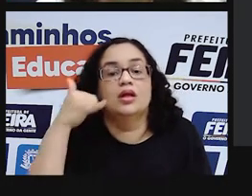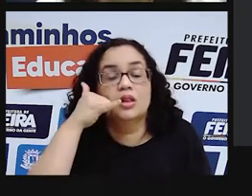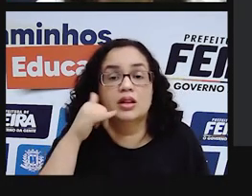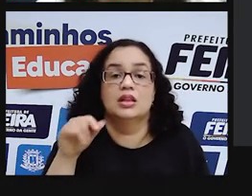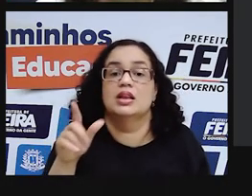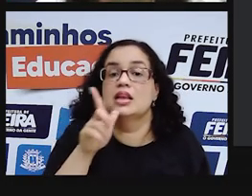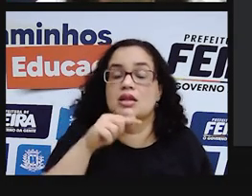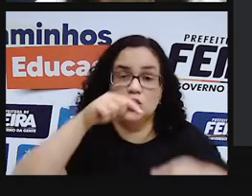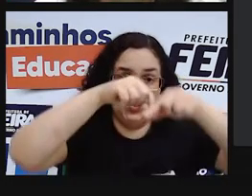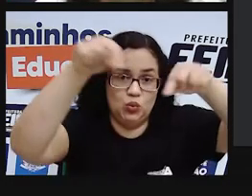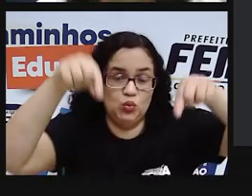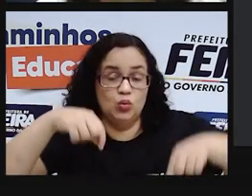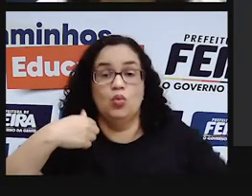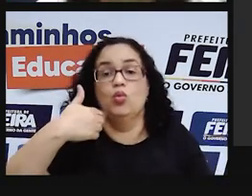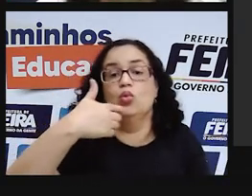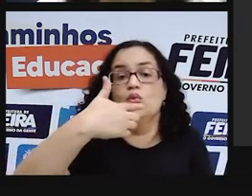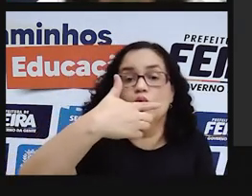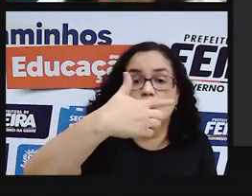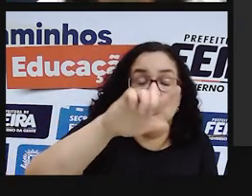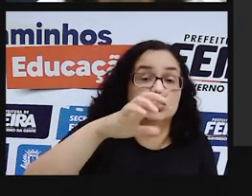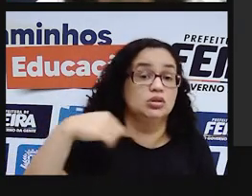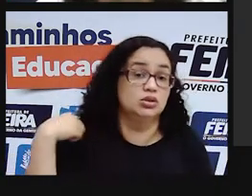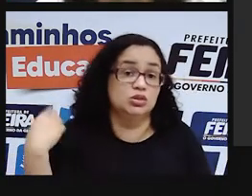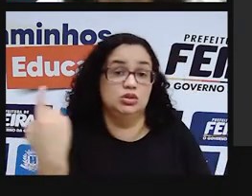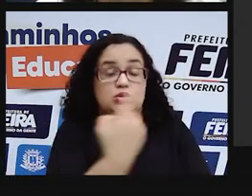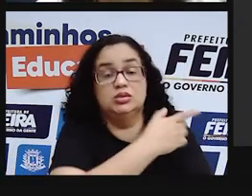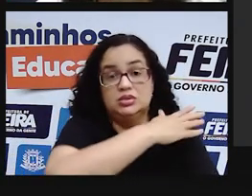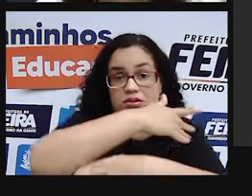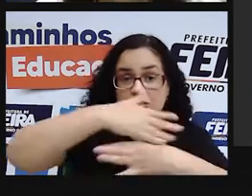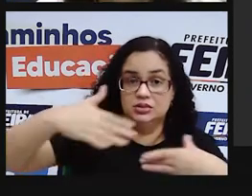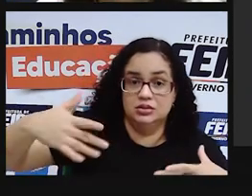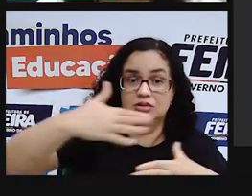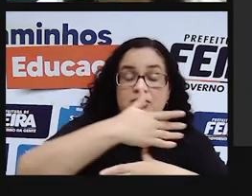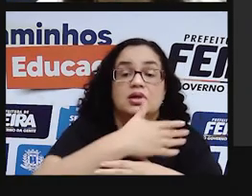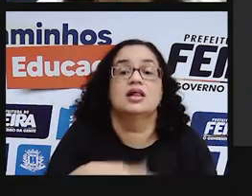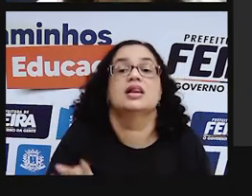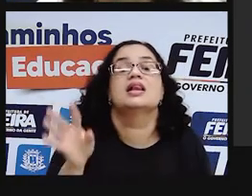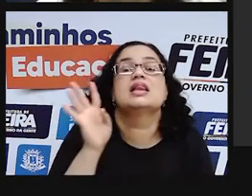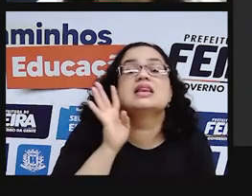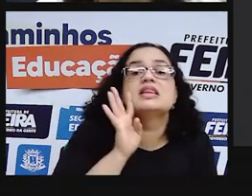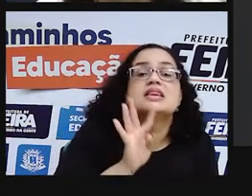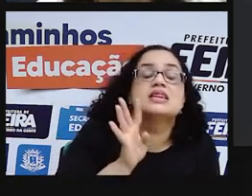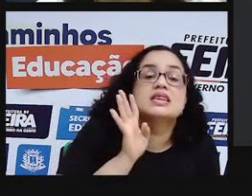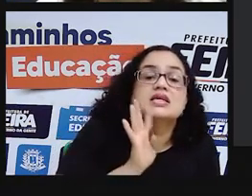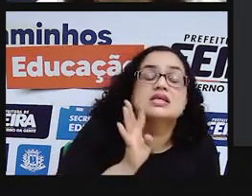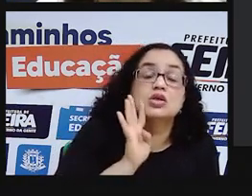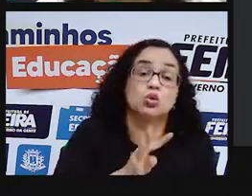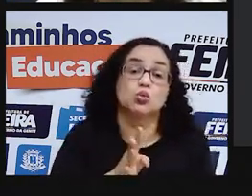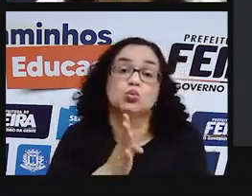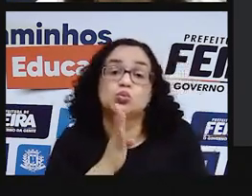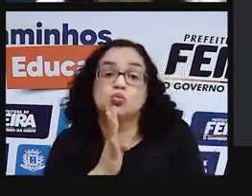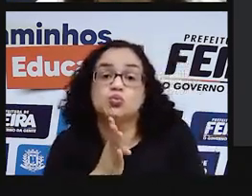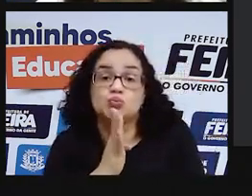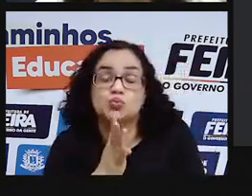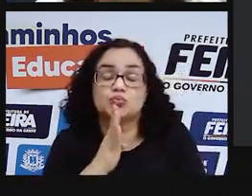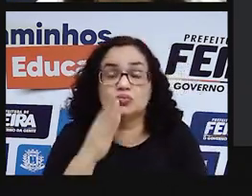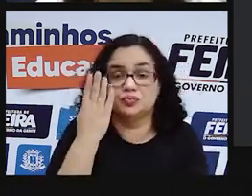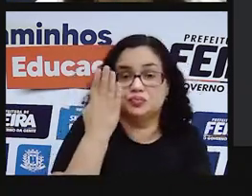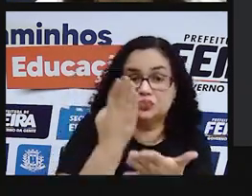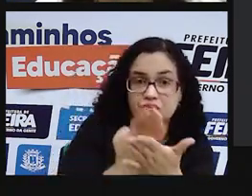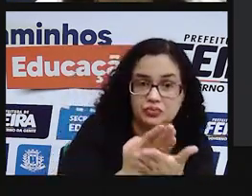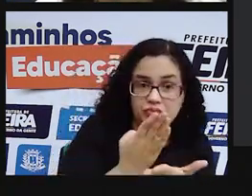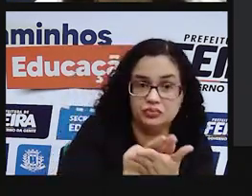Lagoas vocês podem explorar outros aspectos de nossa cidade e é bastante interessante né para gente conhecer e